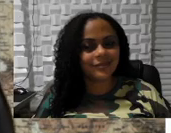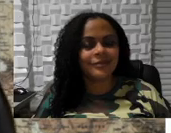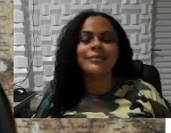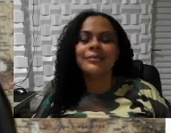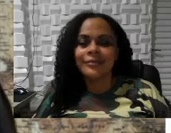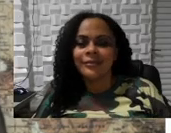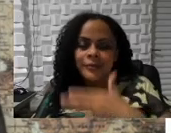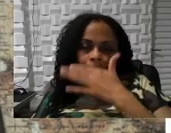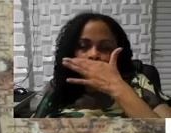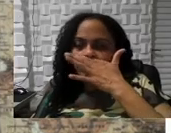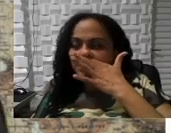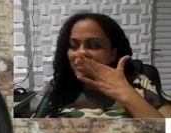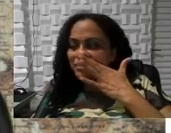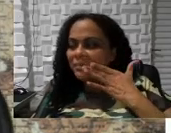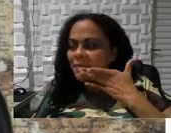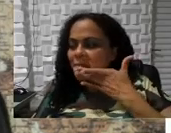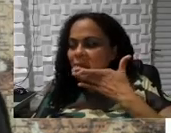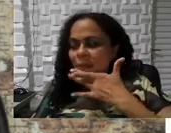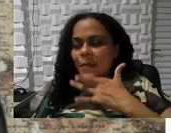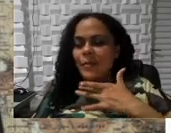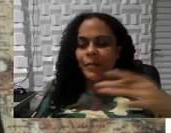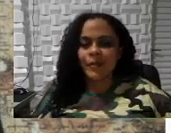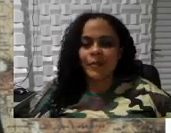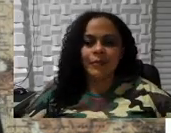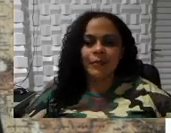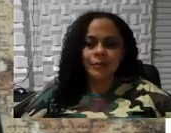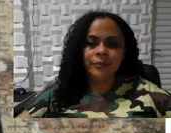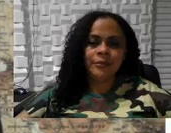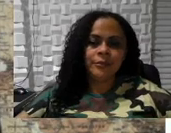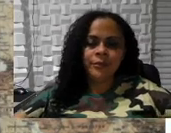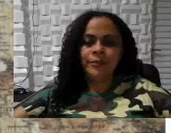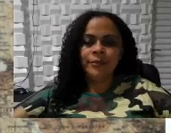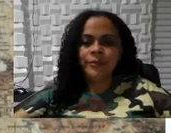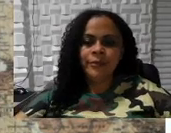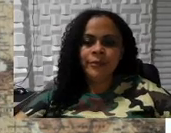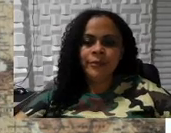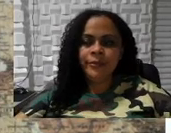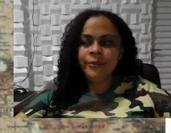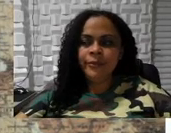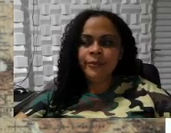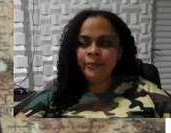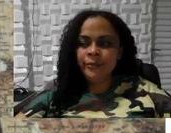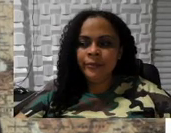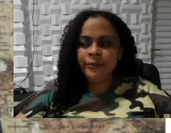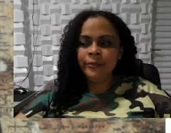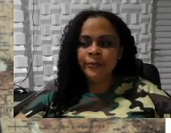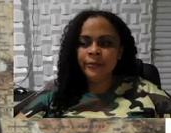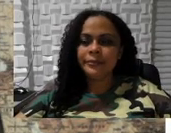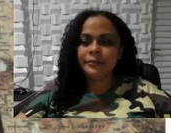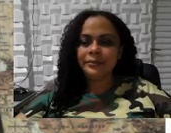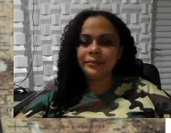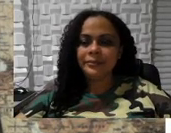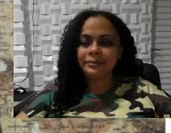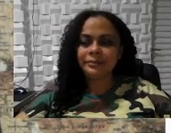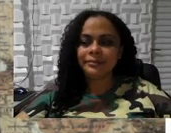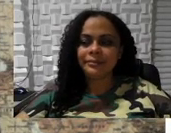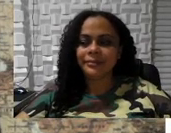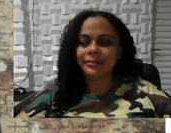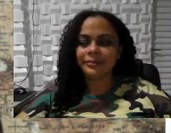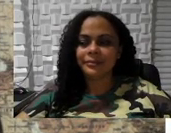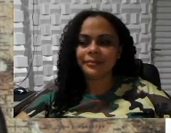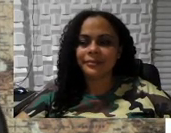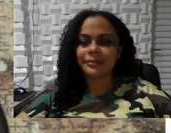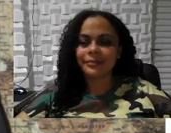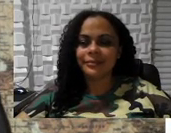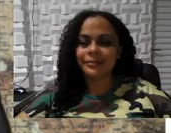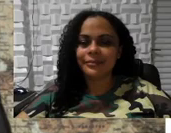de uma palavra. Se você ainda não sabe fazer isso, assista o outro vídeo primeiro e depois você volta aqui. Nesse vídeo eu vou te ensinar como classificar as